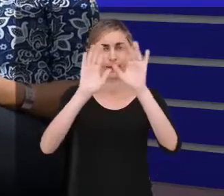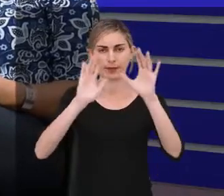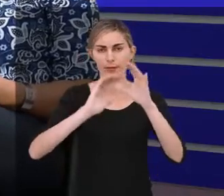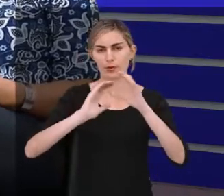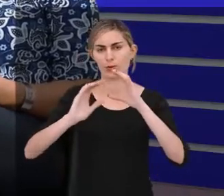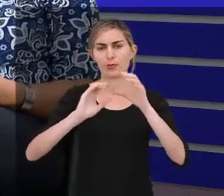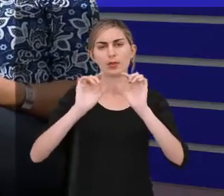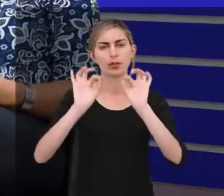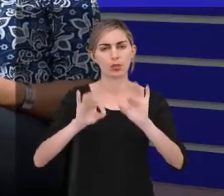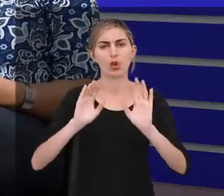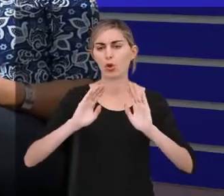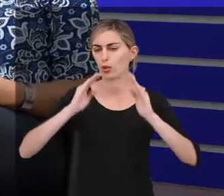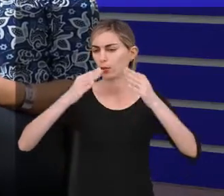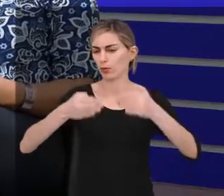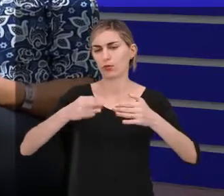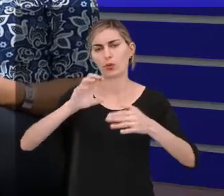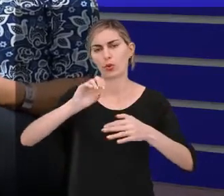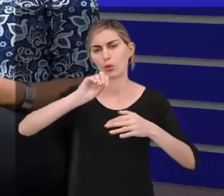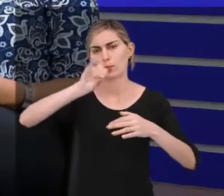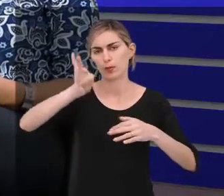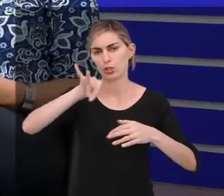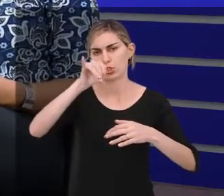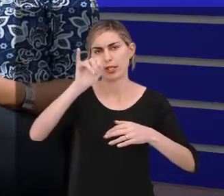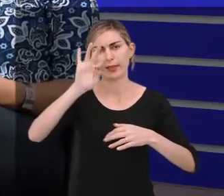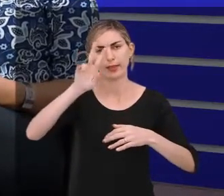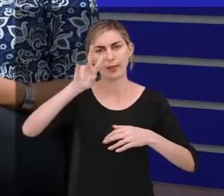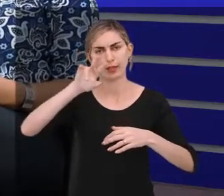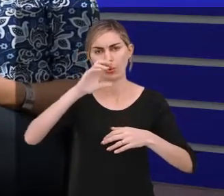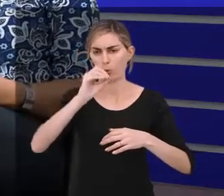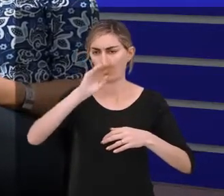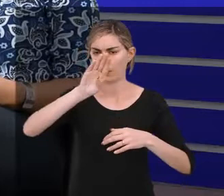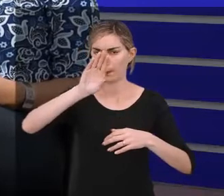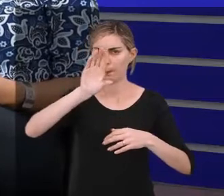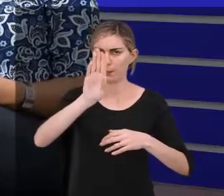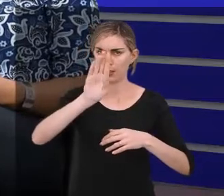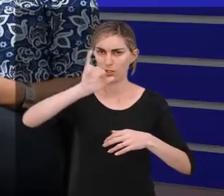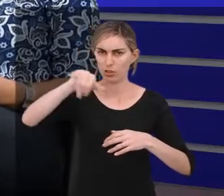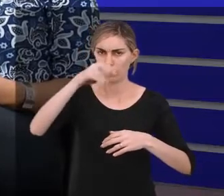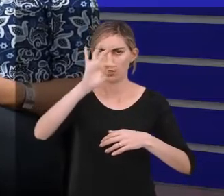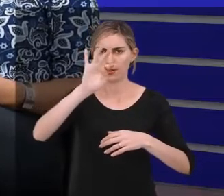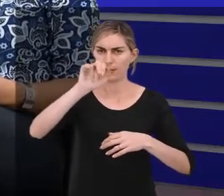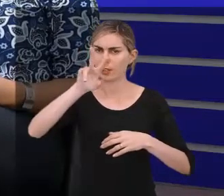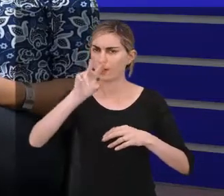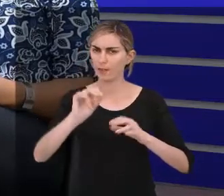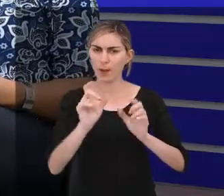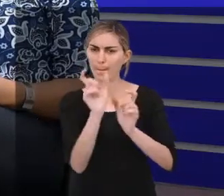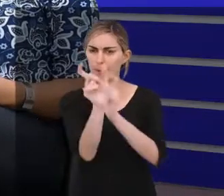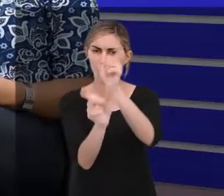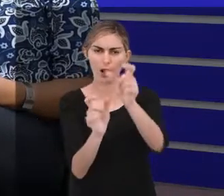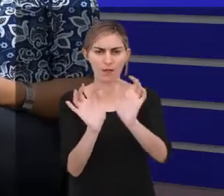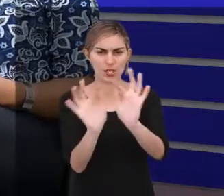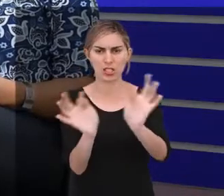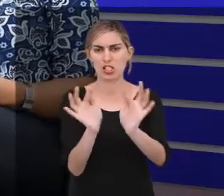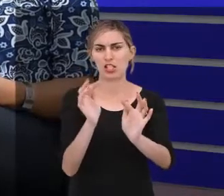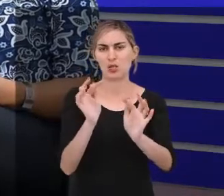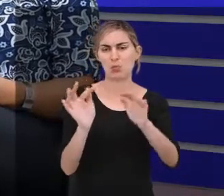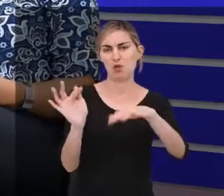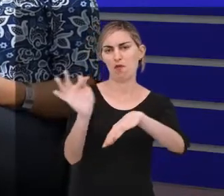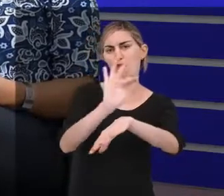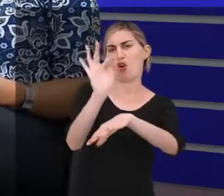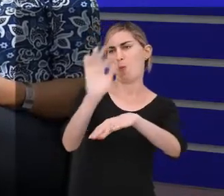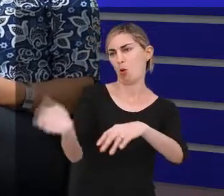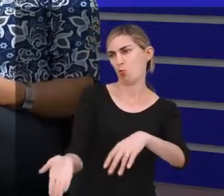comunicação significa ser objetivo, né? Utilizar palavras simples, não utilizar um vocabulário